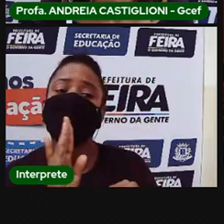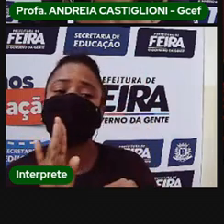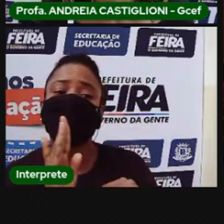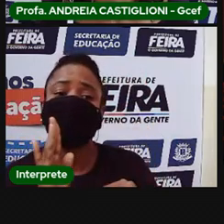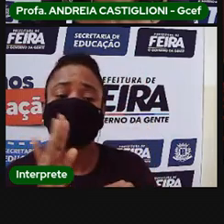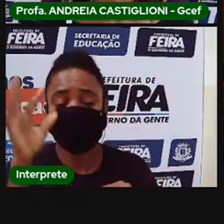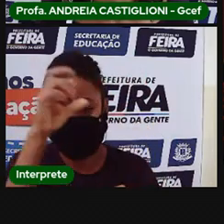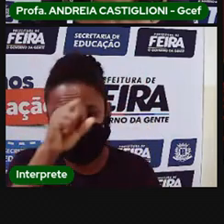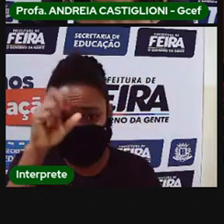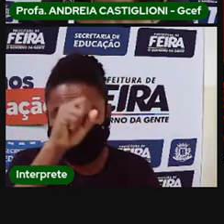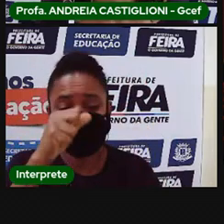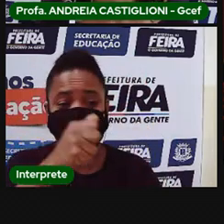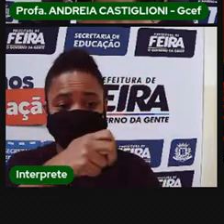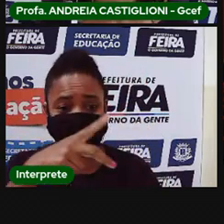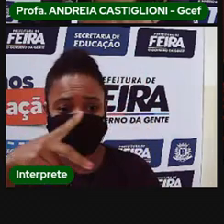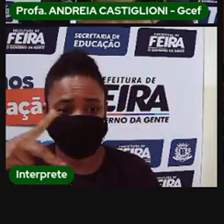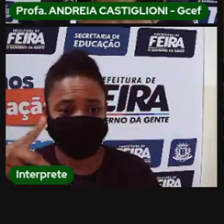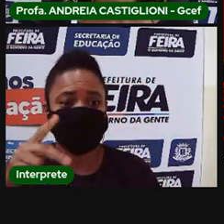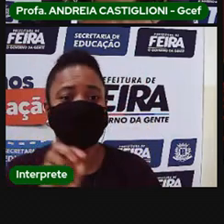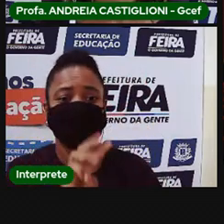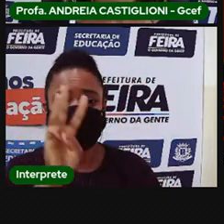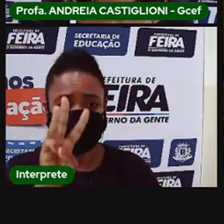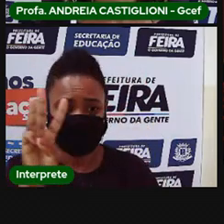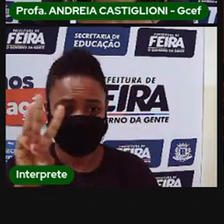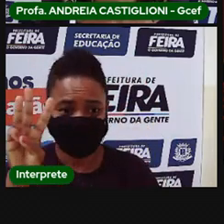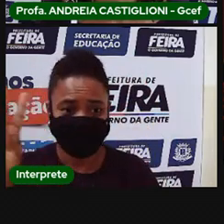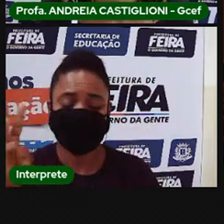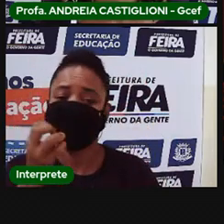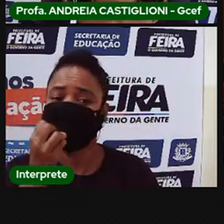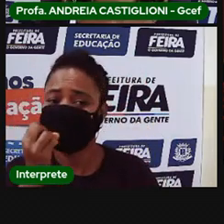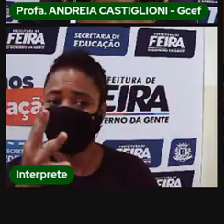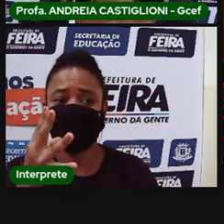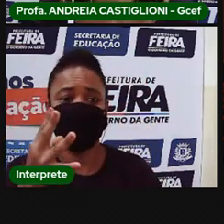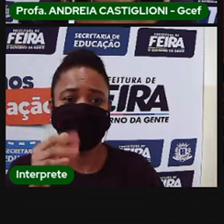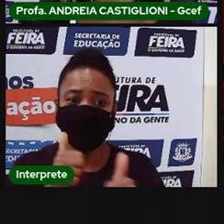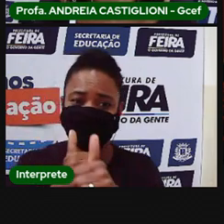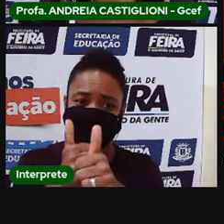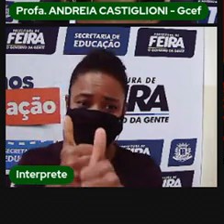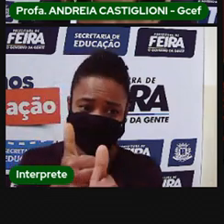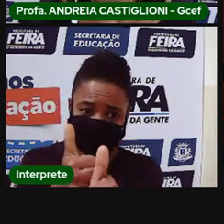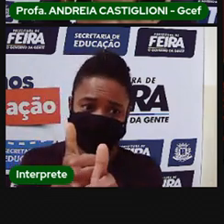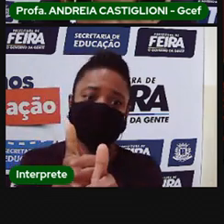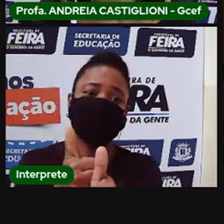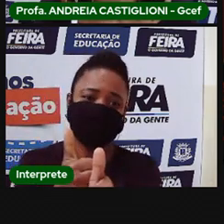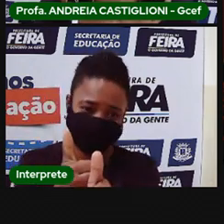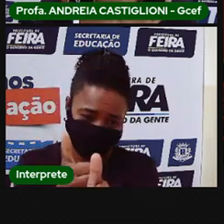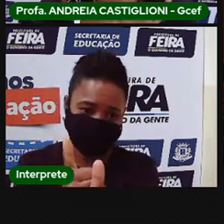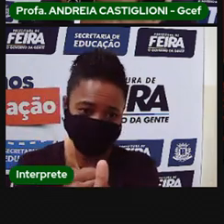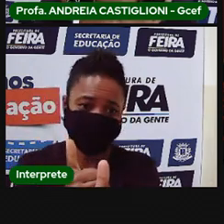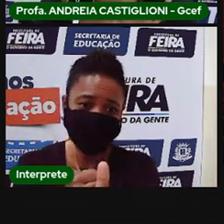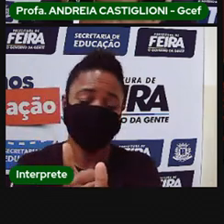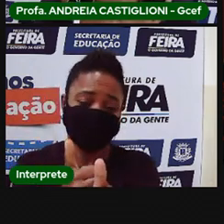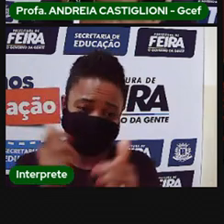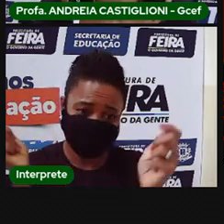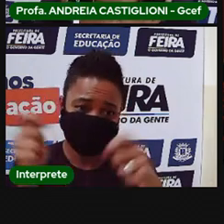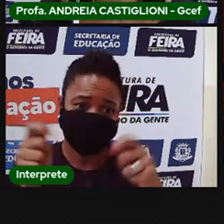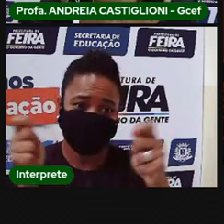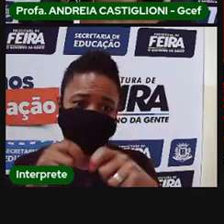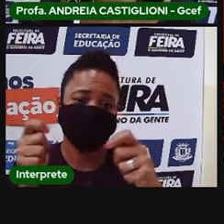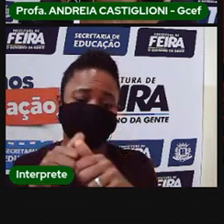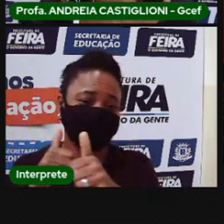tá acessando, tá seguindo você também seguir os colegas e gerar esse engajamento, o engajamento